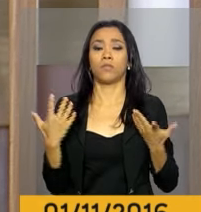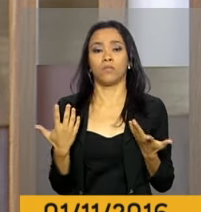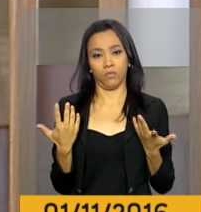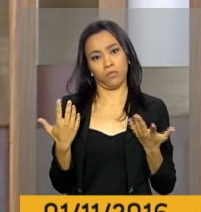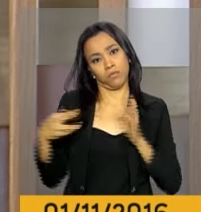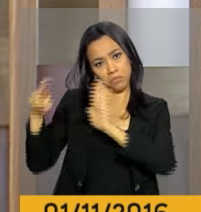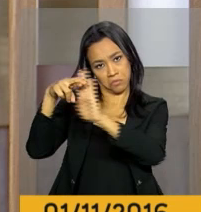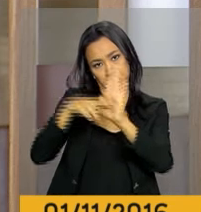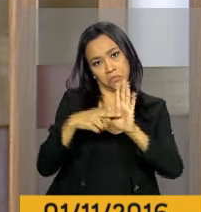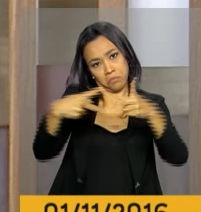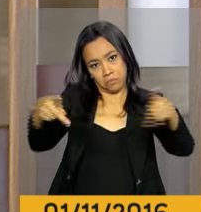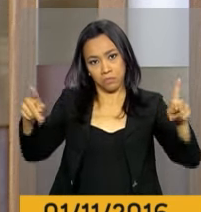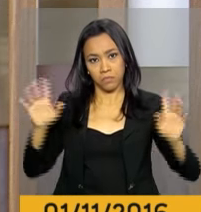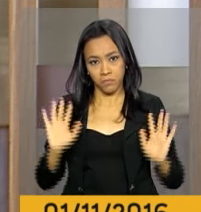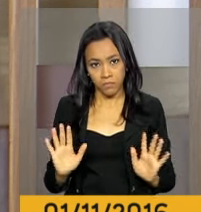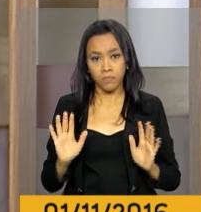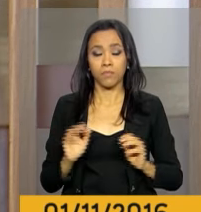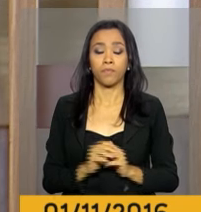seus critérios,